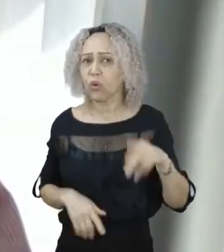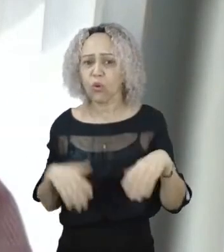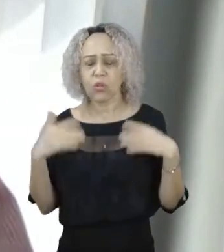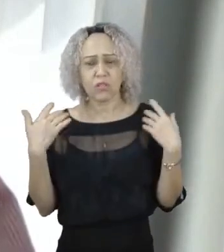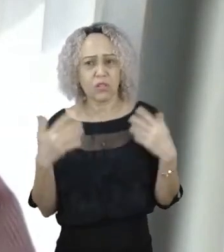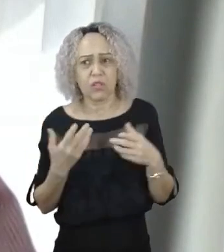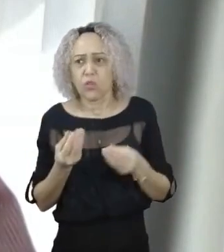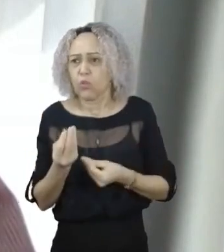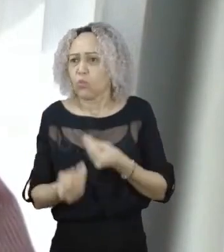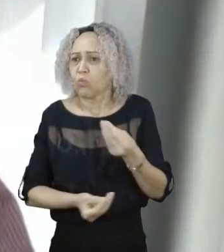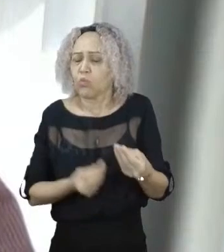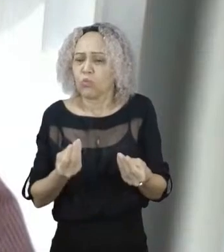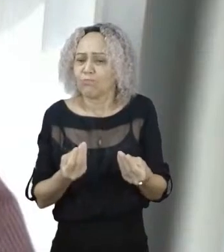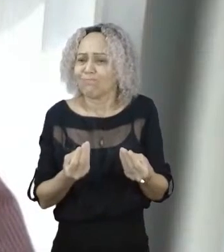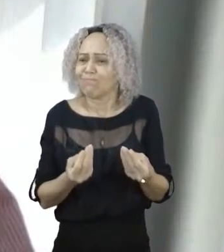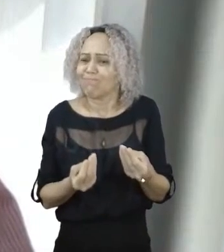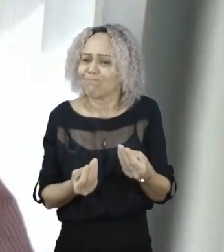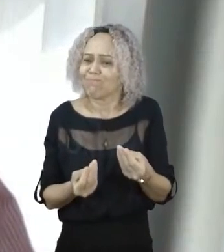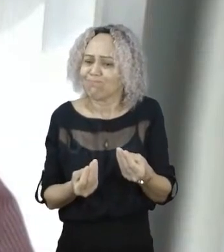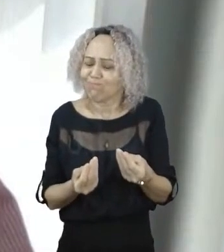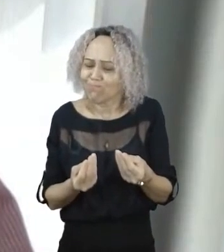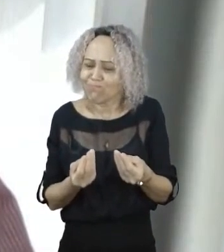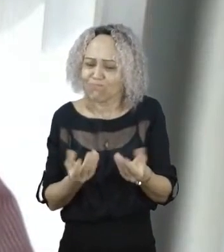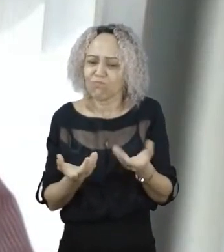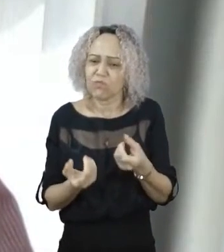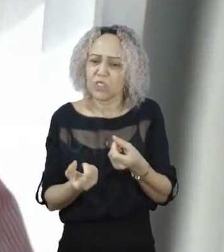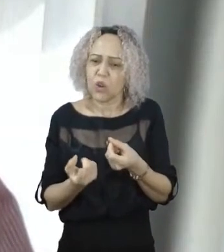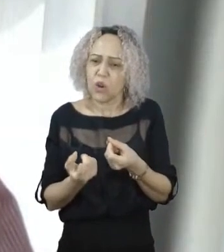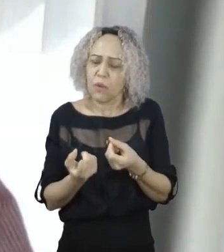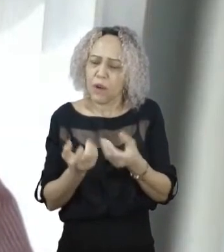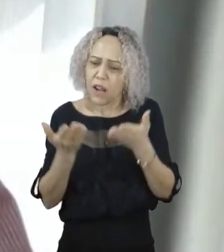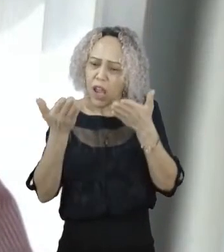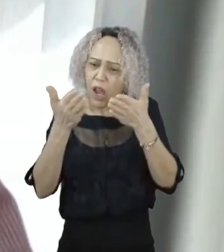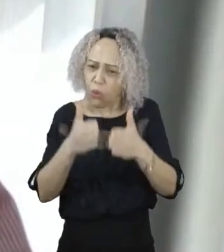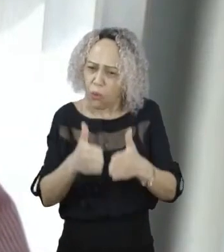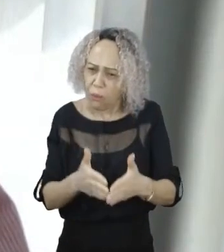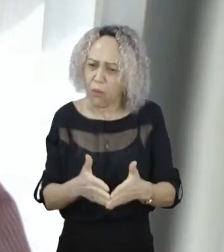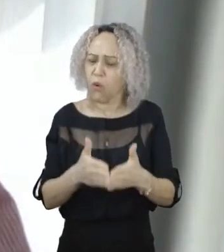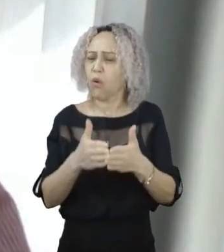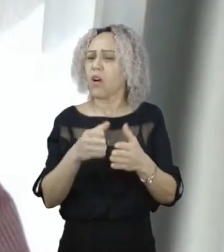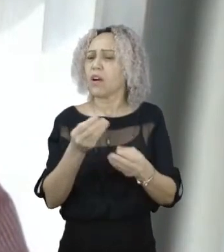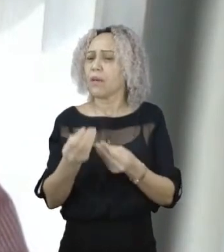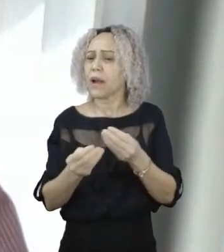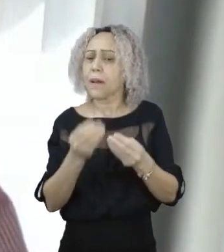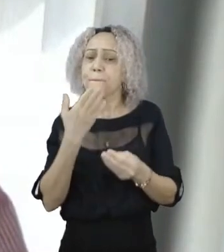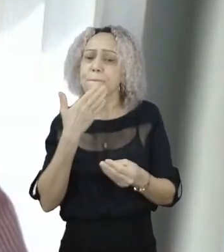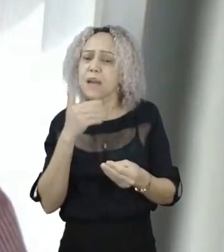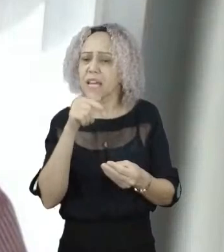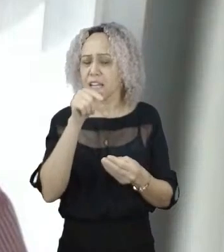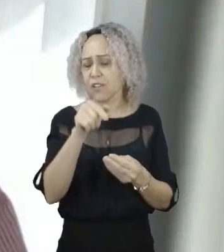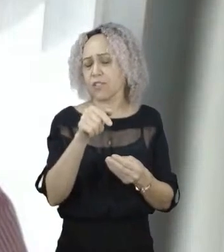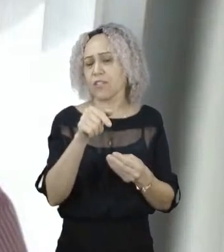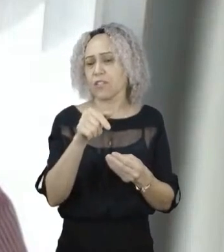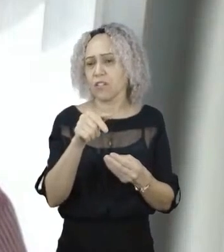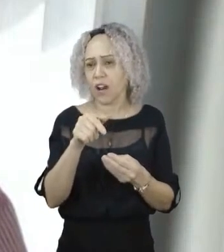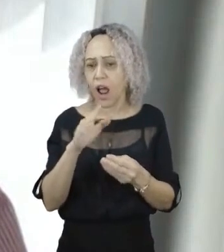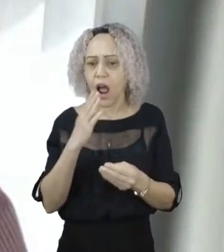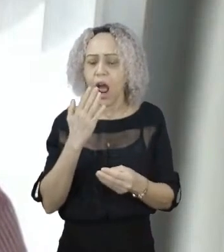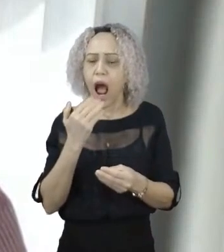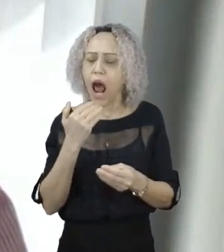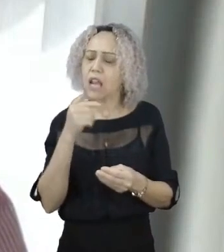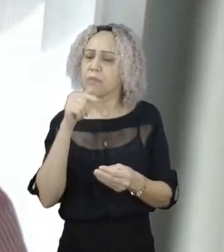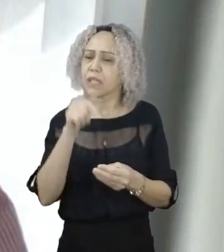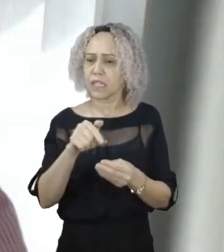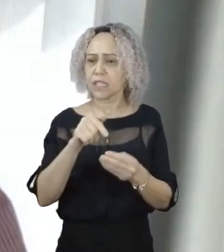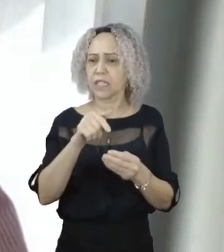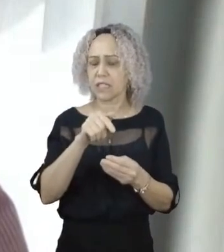recompor a condição nutricional da merenda escolar, que para muitas crianças é a